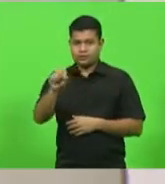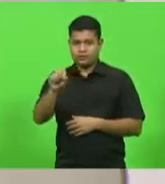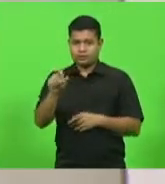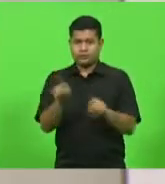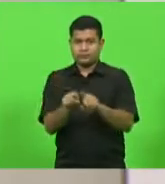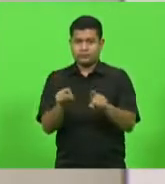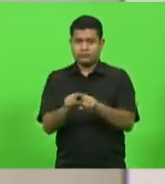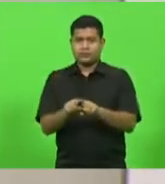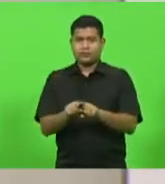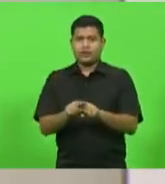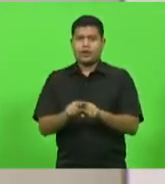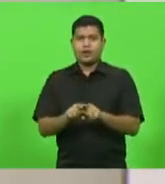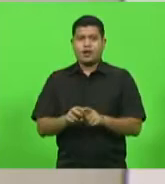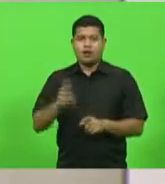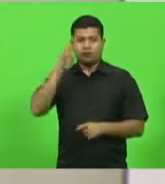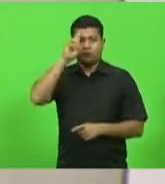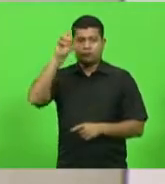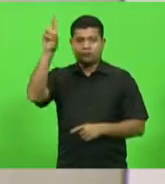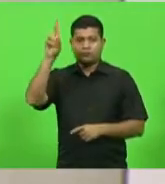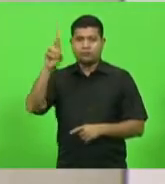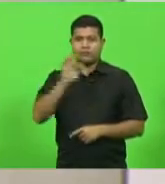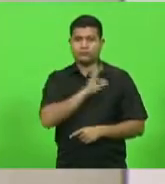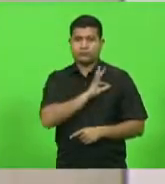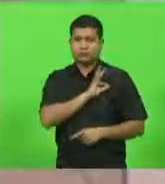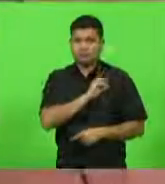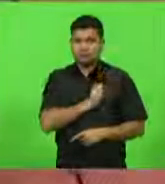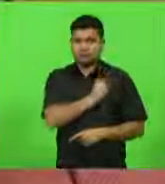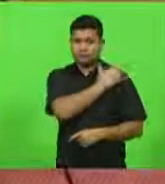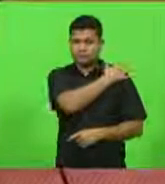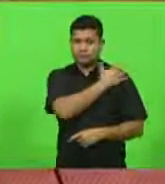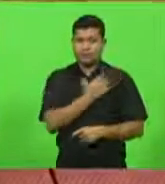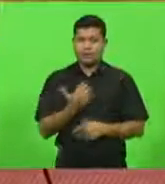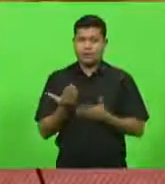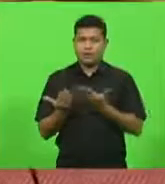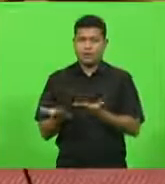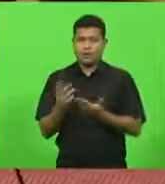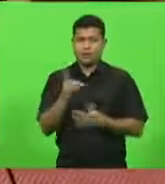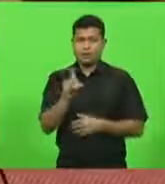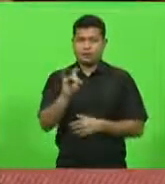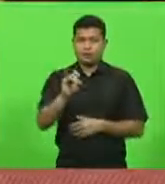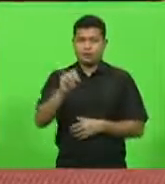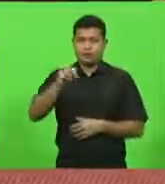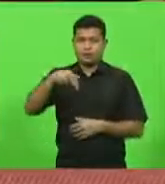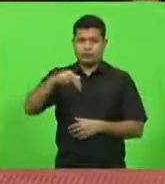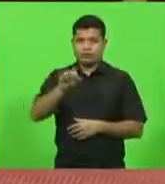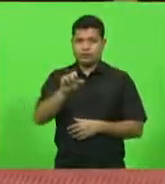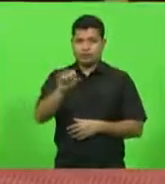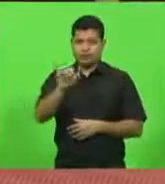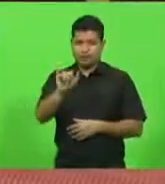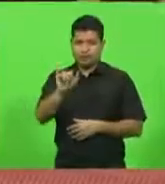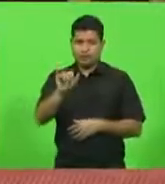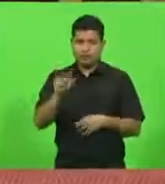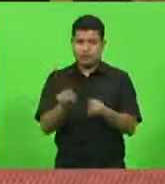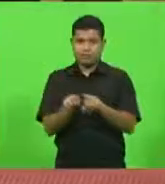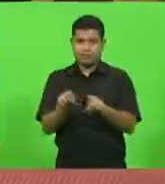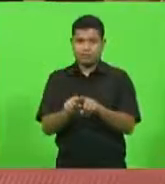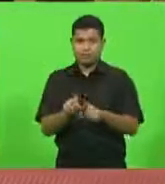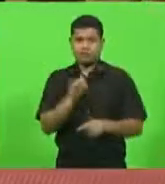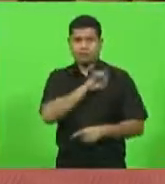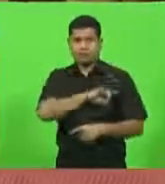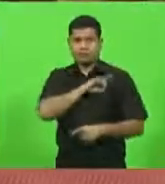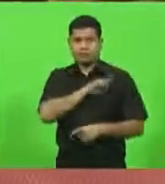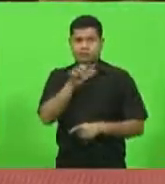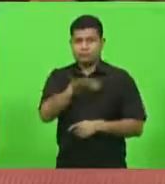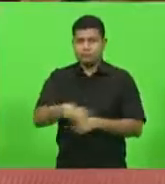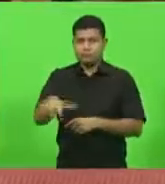Excelentíssimo senhor comandante-geral da Polícia Militar do Estado de Santa Catarina, Coronel Dionei Tonetti. Excelentíssimo senhor delegado-geral da Polícia Civil